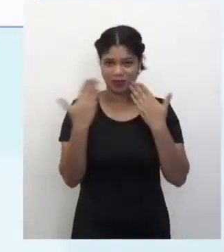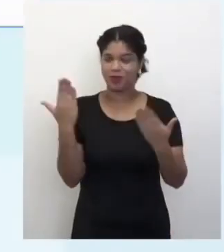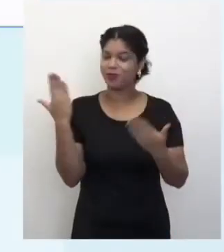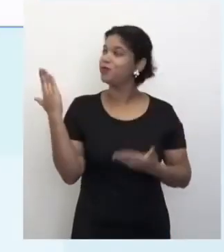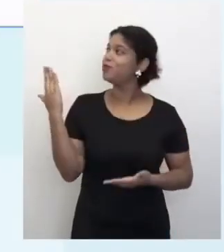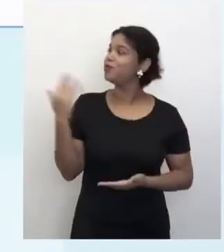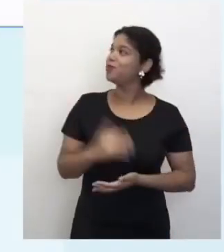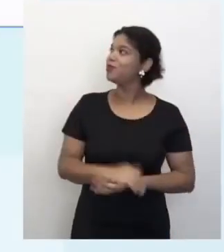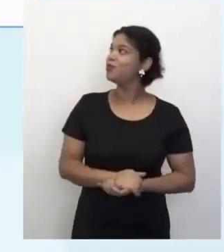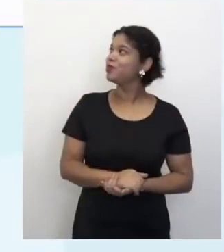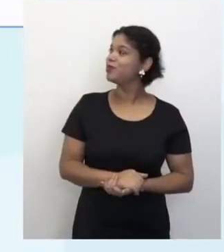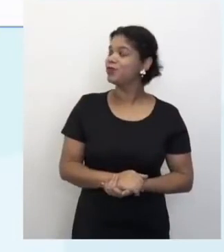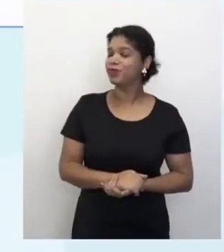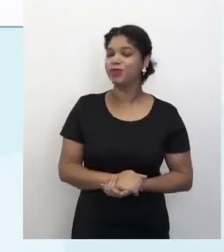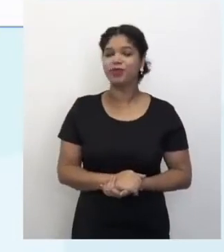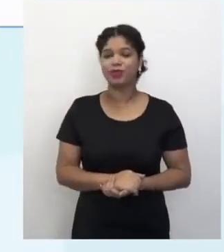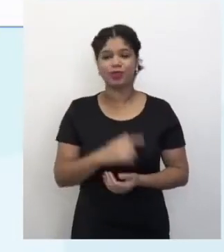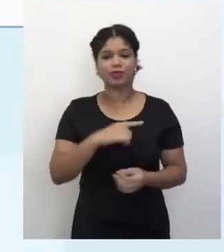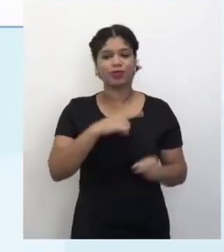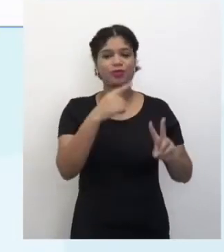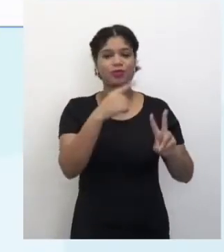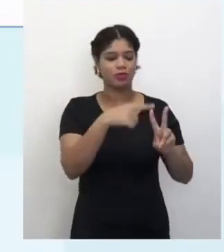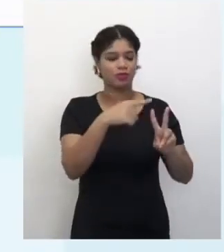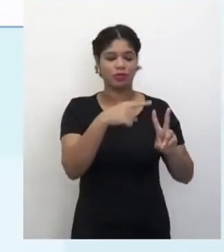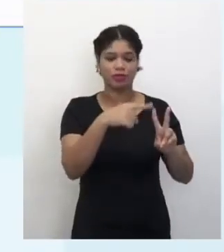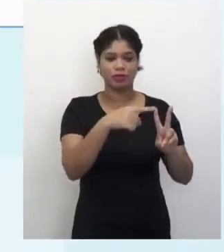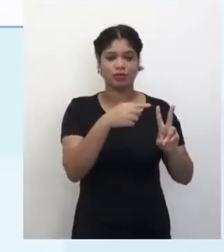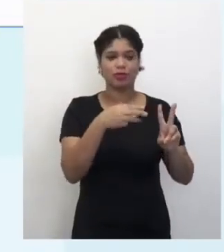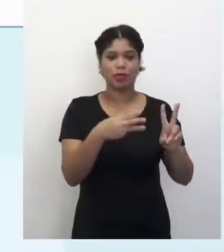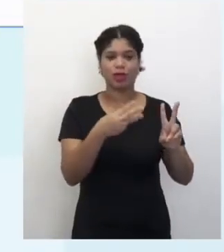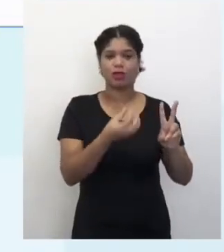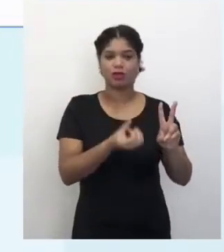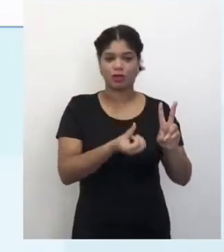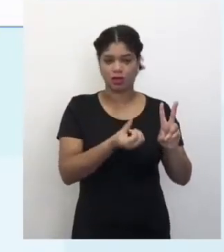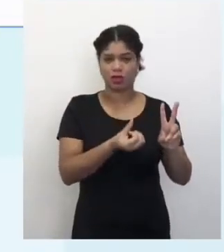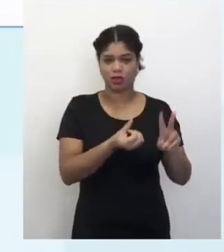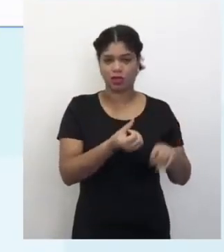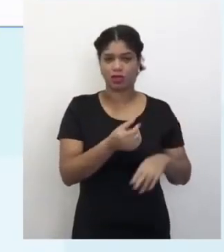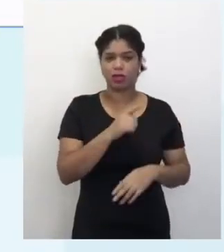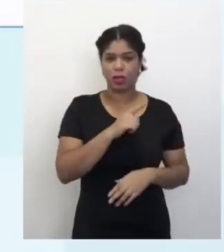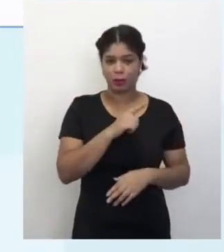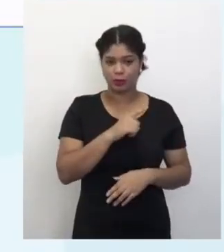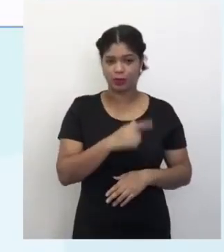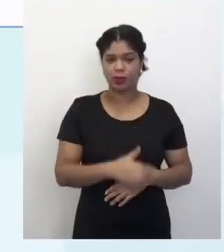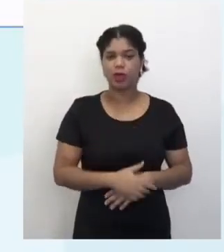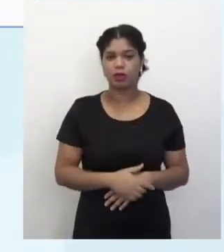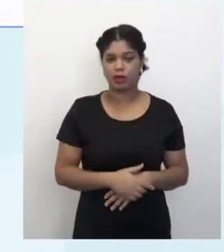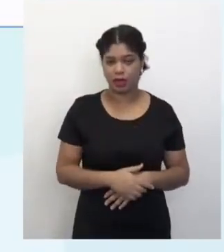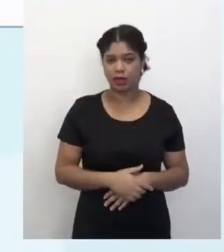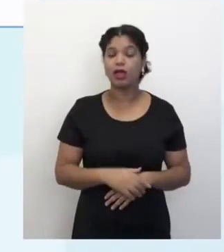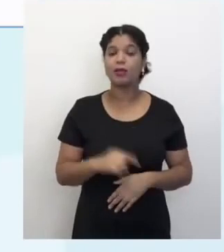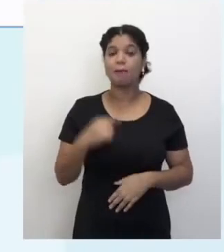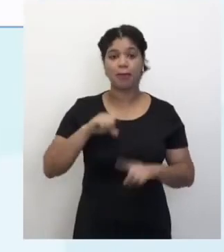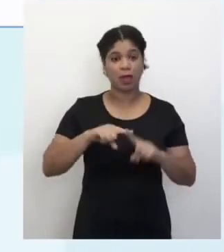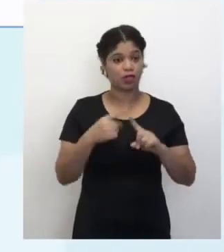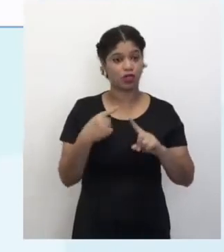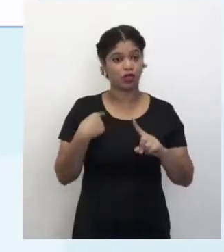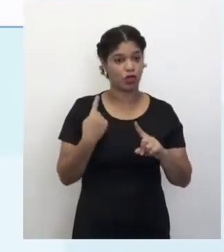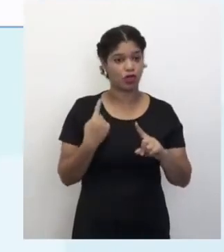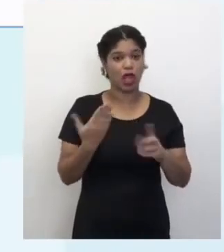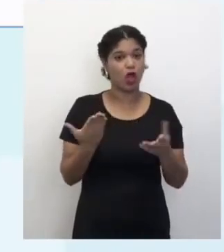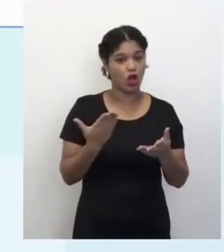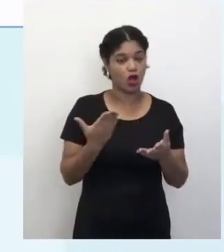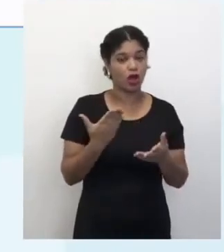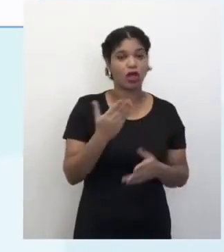aí. A raiz quadrada de 36, veja, a gente não coloca o quadradinho quando é raiz quadrada, tá? Mas agora eu coloquei só para a